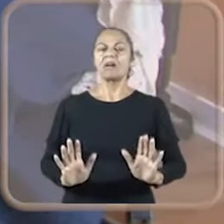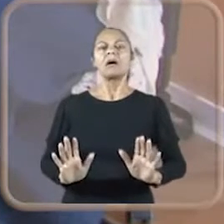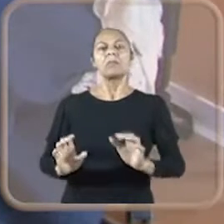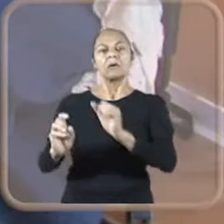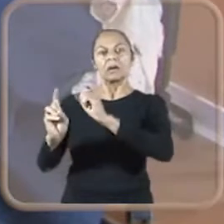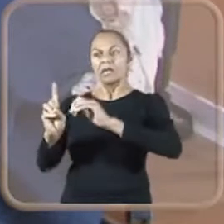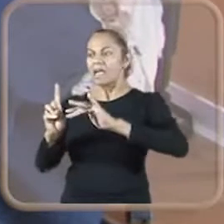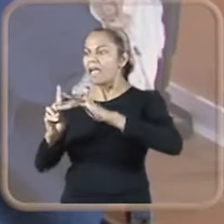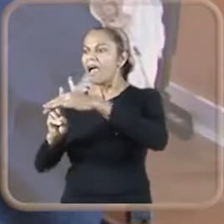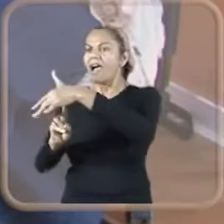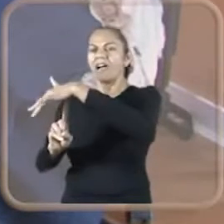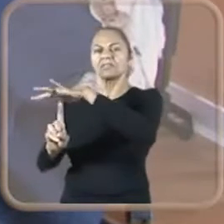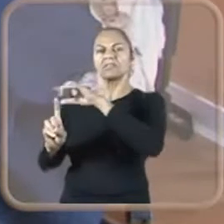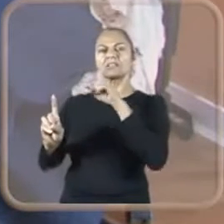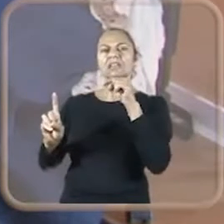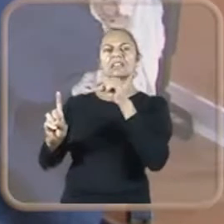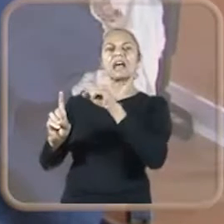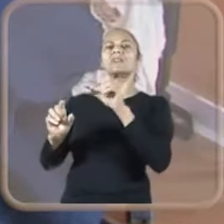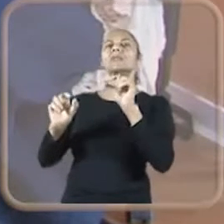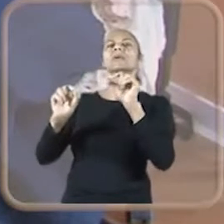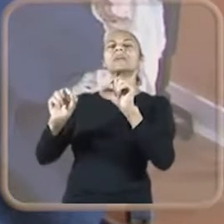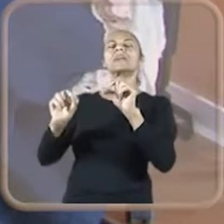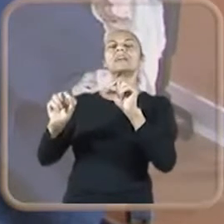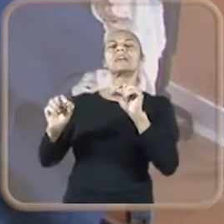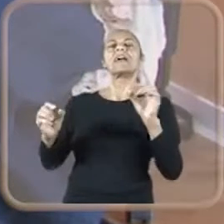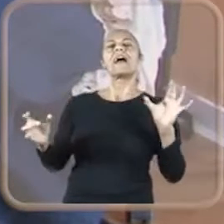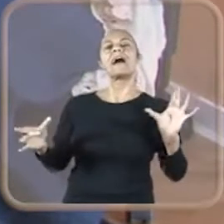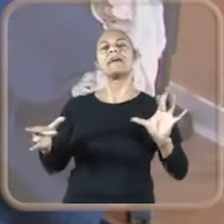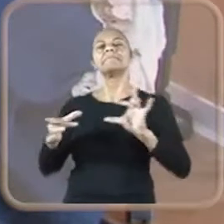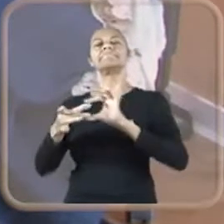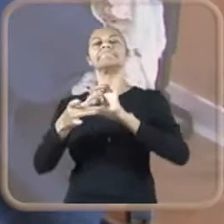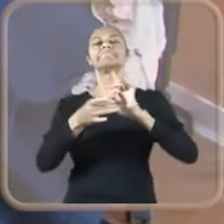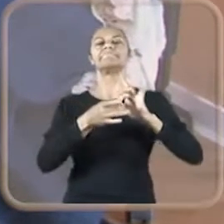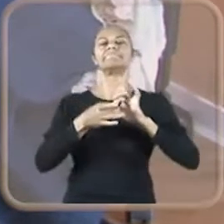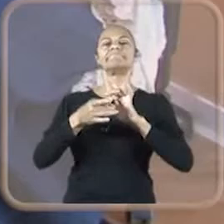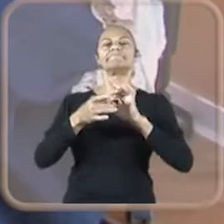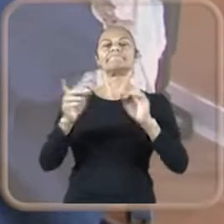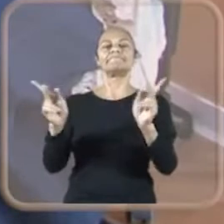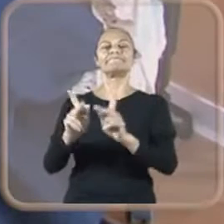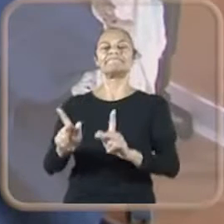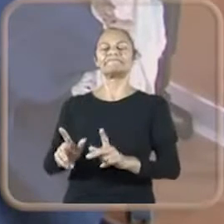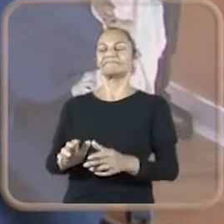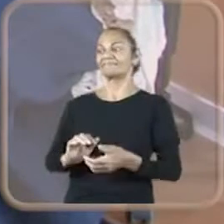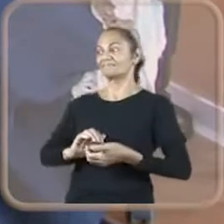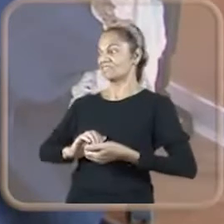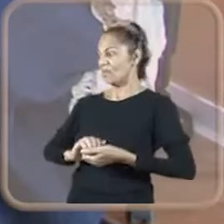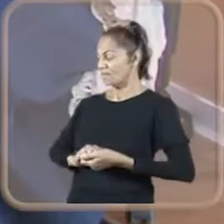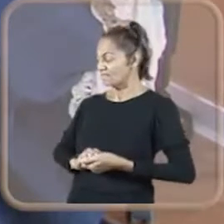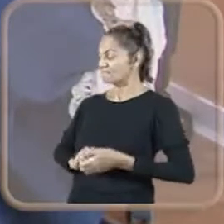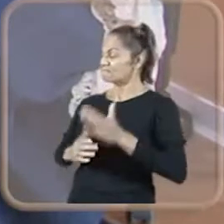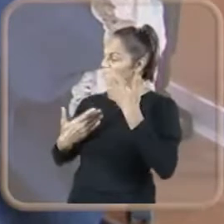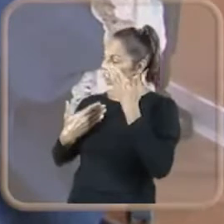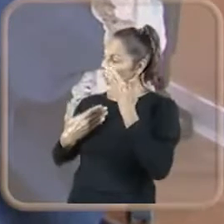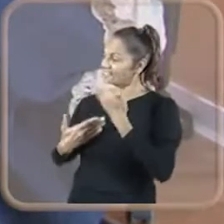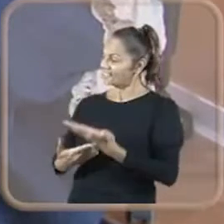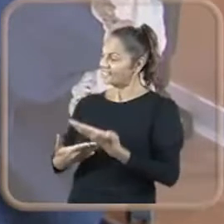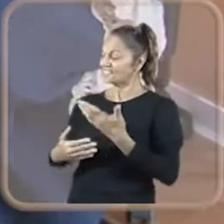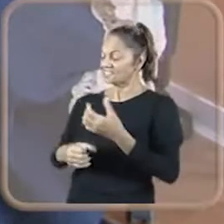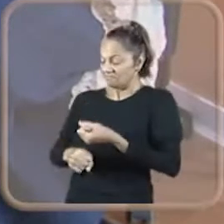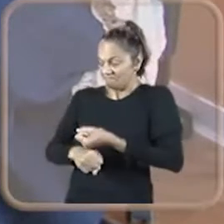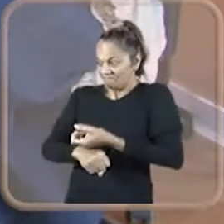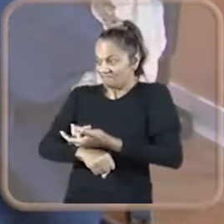realmente cumprido o fim social, que é a pacificação. Bem, eu agradeço, né? Fico até emocionado, né, com as falas da